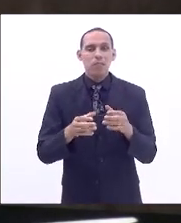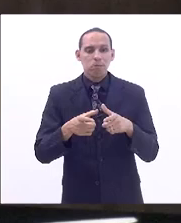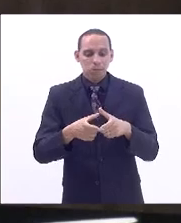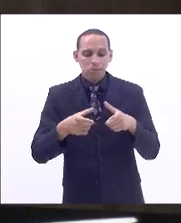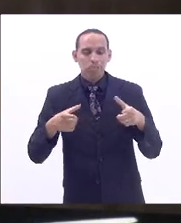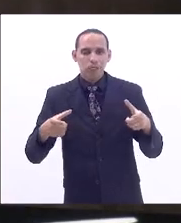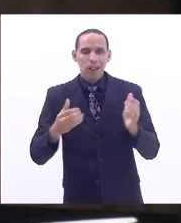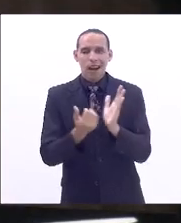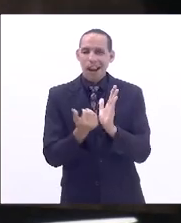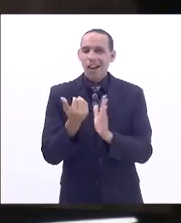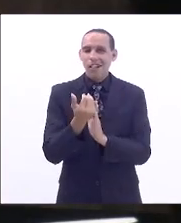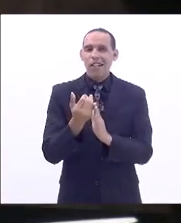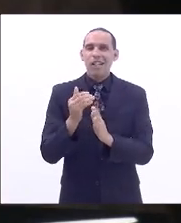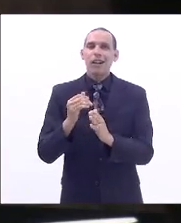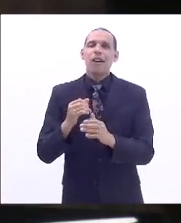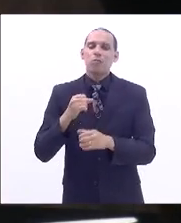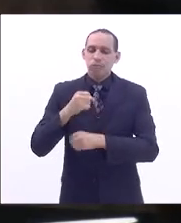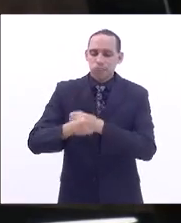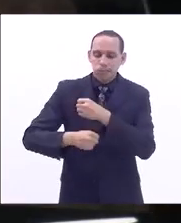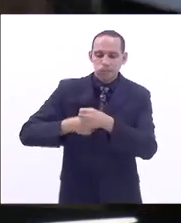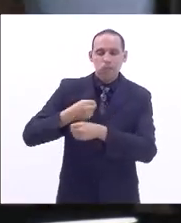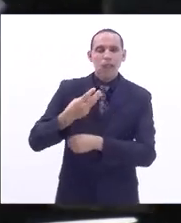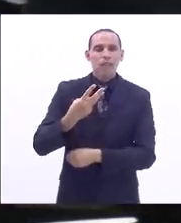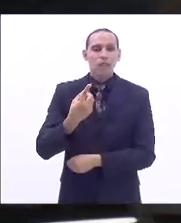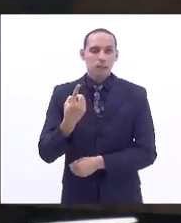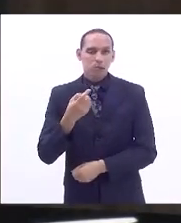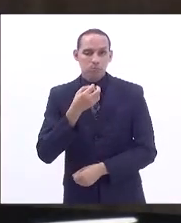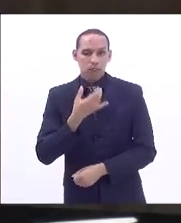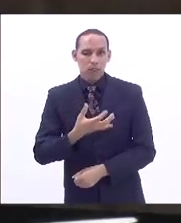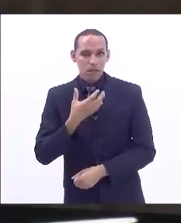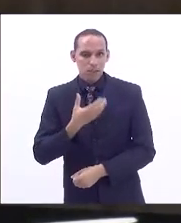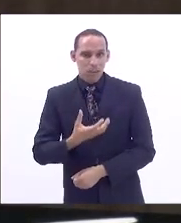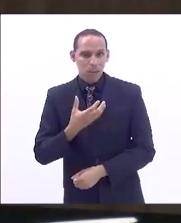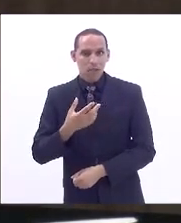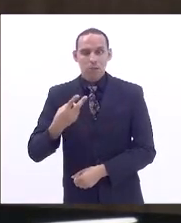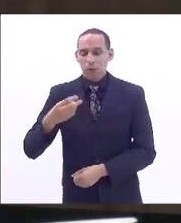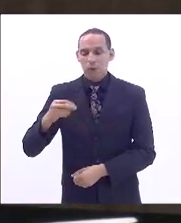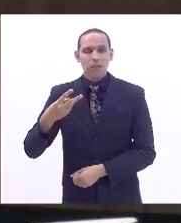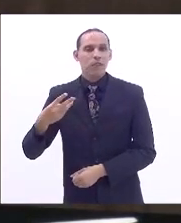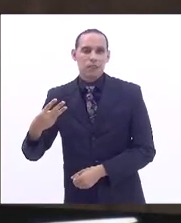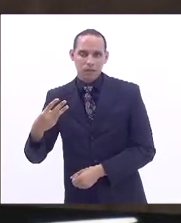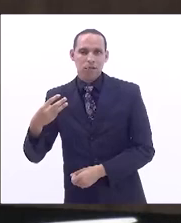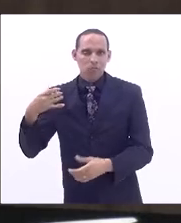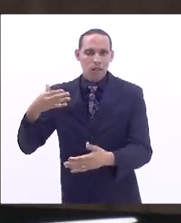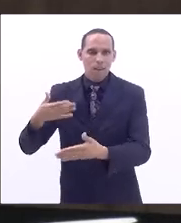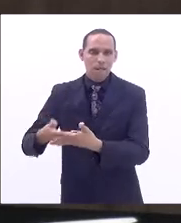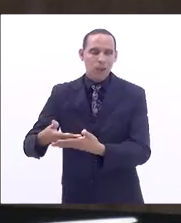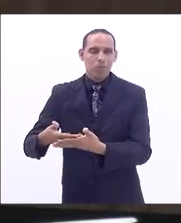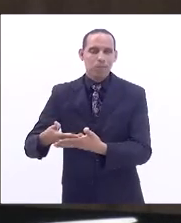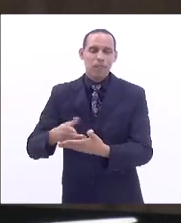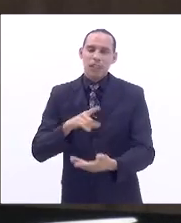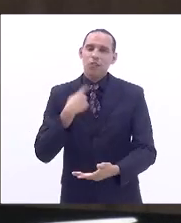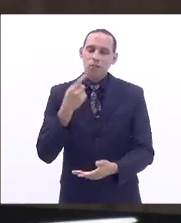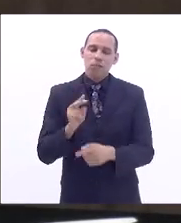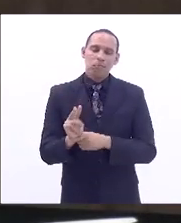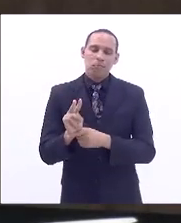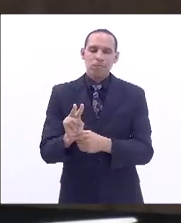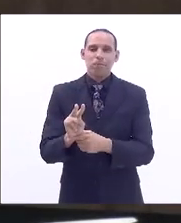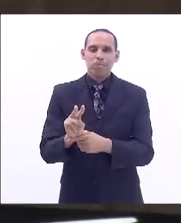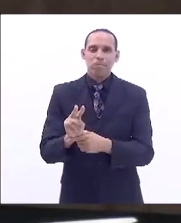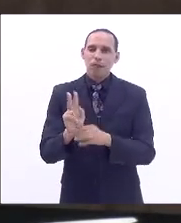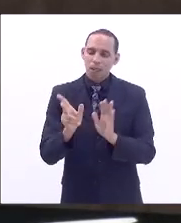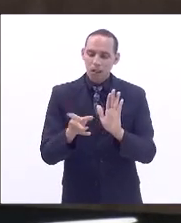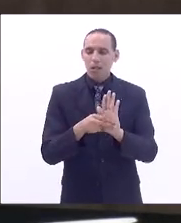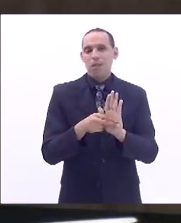ser estendido até Trinta e Um de dezembro de 2023 então nós defendemos essa